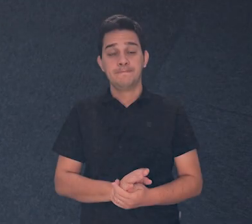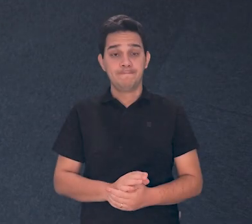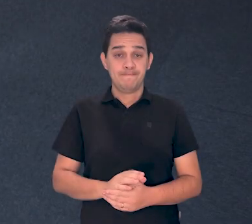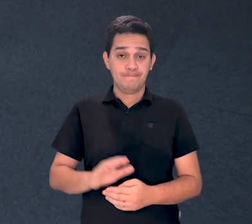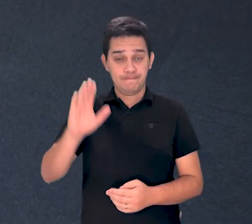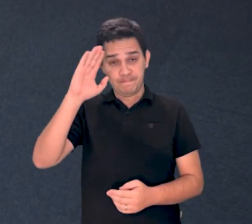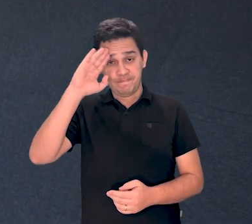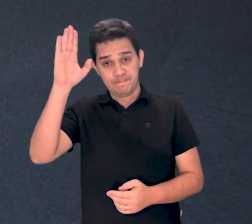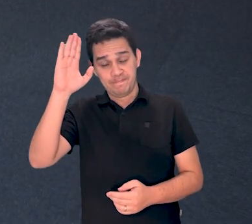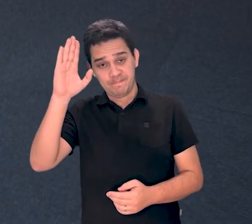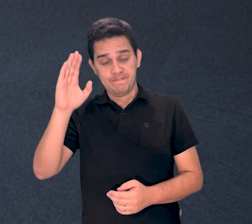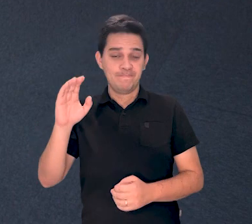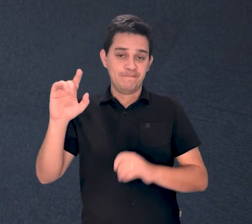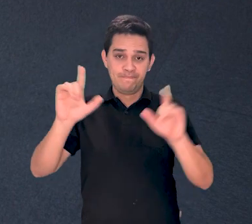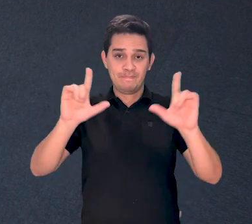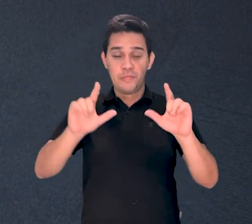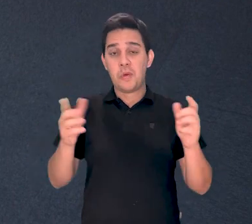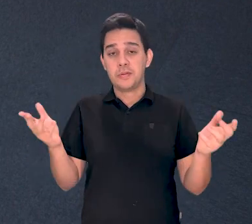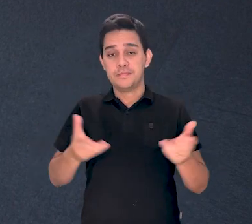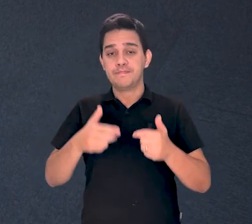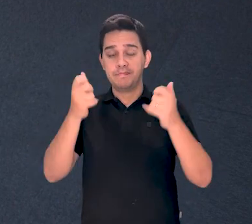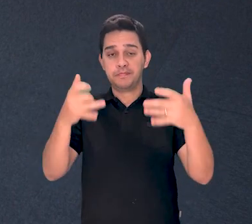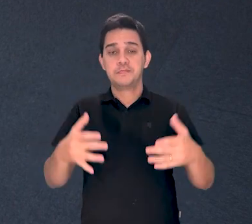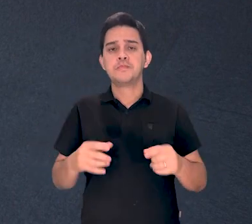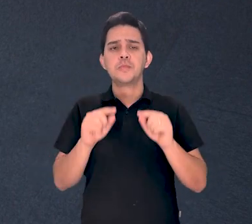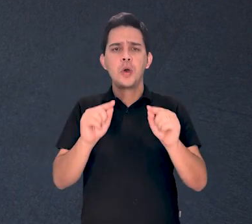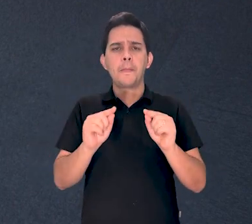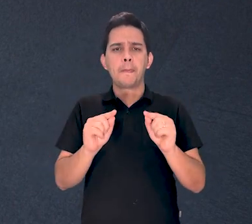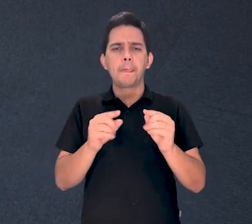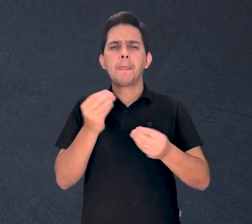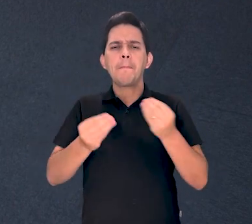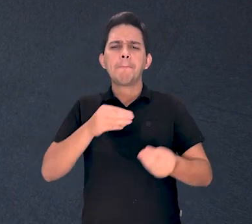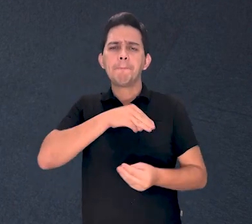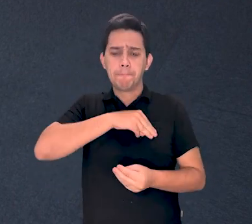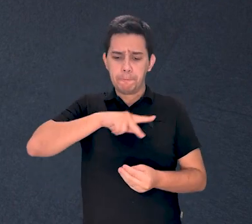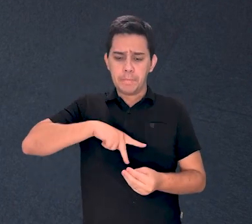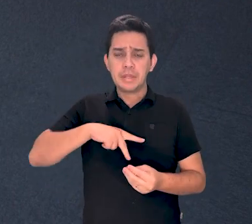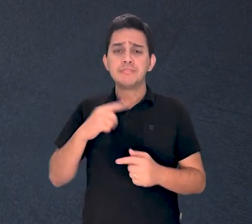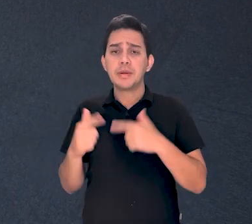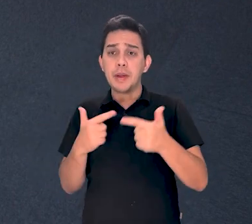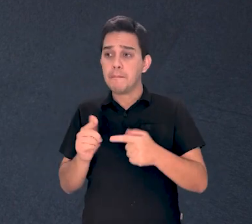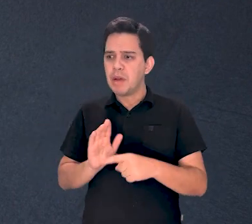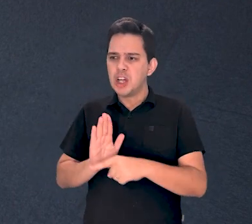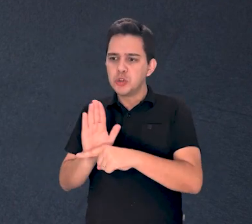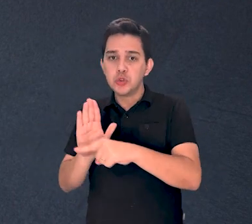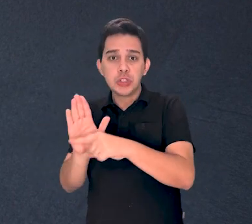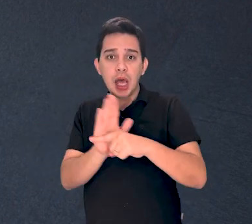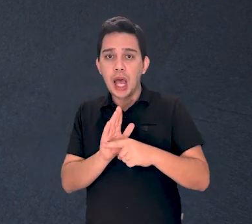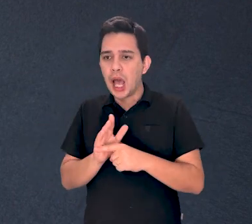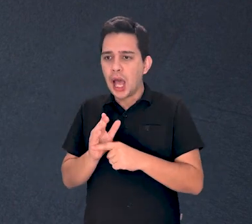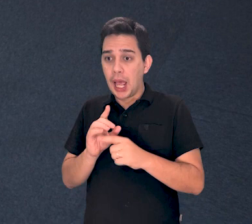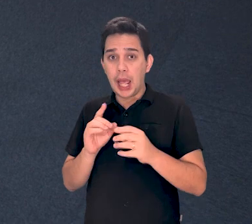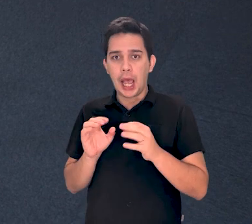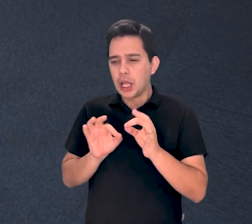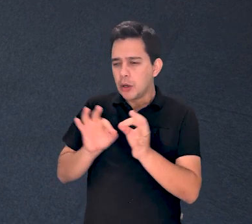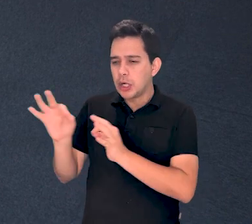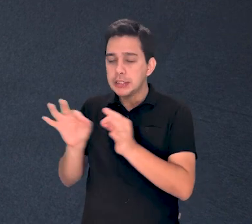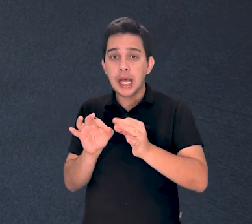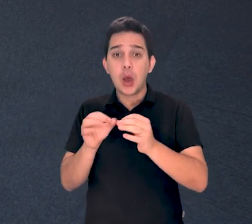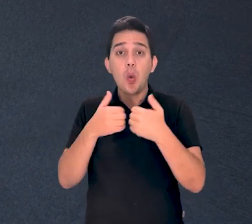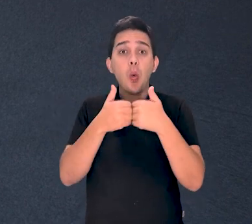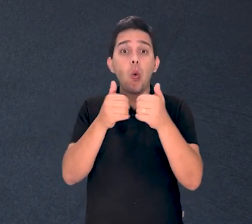o Olá nesta edição confira como mpj vem atuando para regularizar as linhas de ônibus do município do Rio de Janeiro